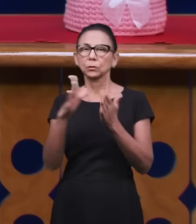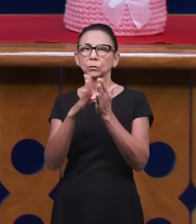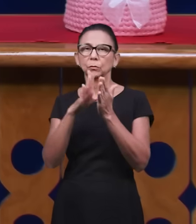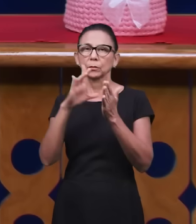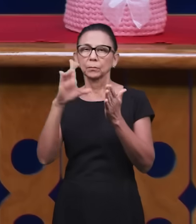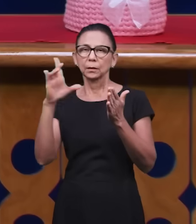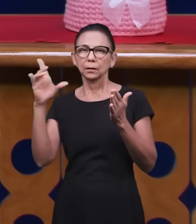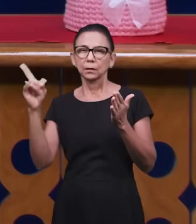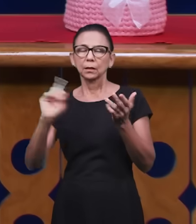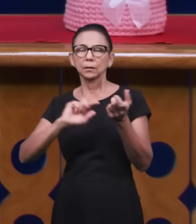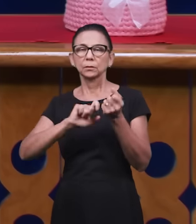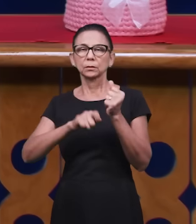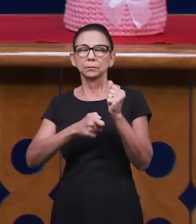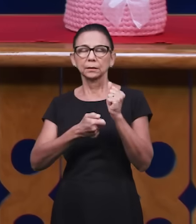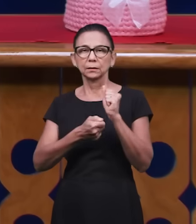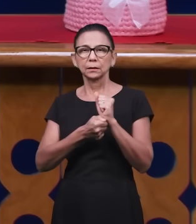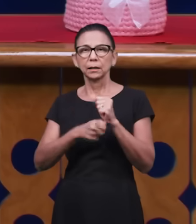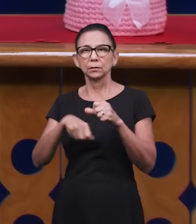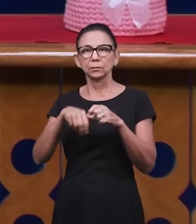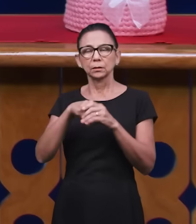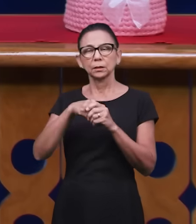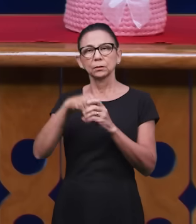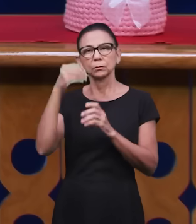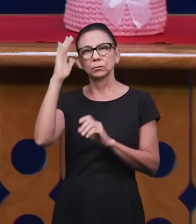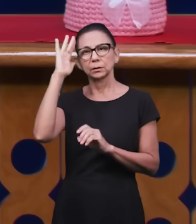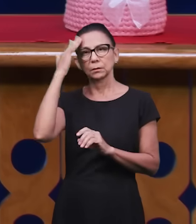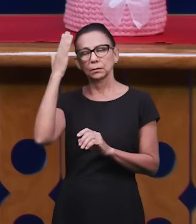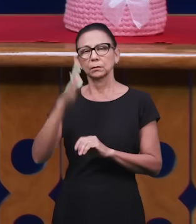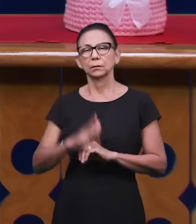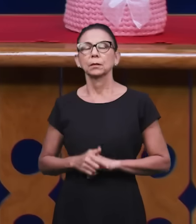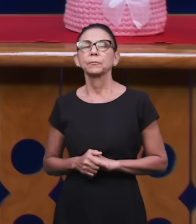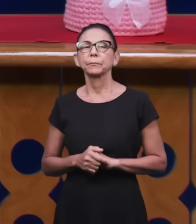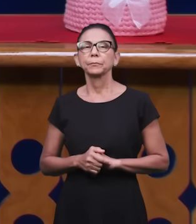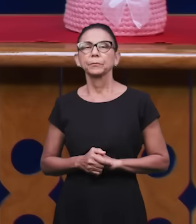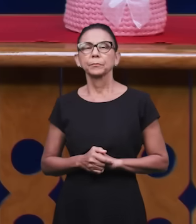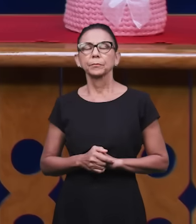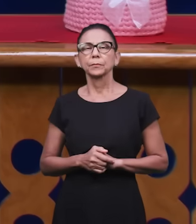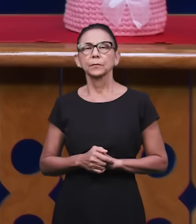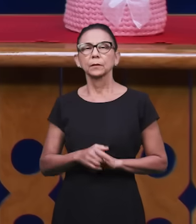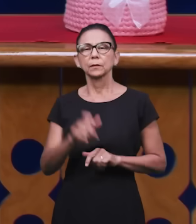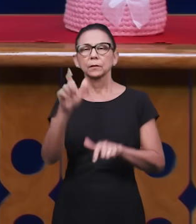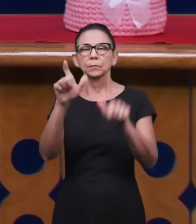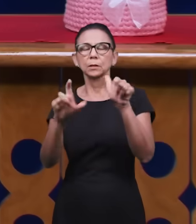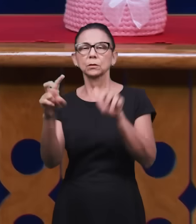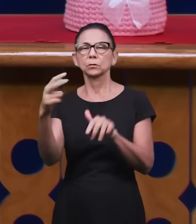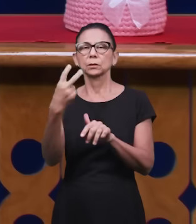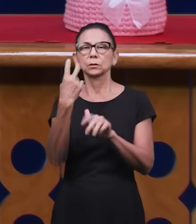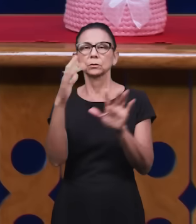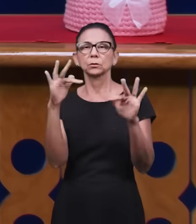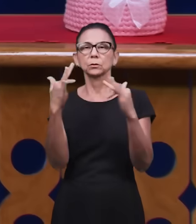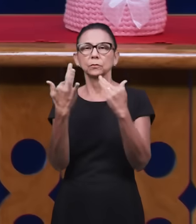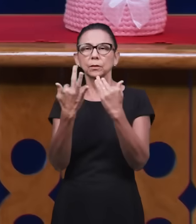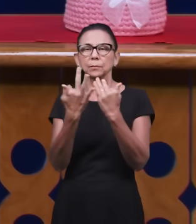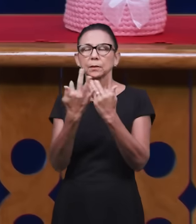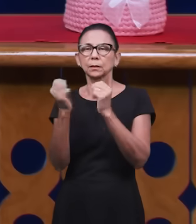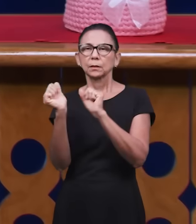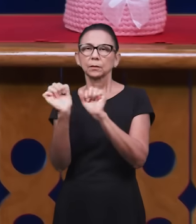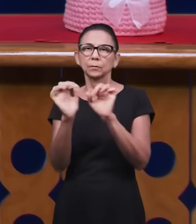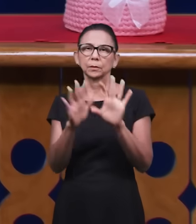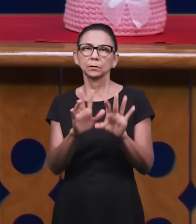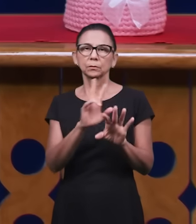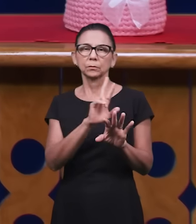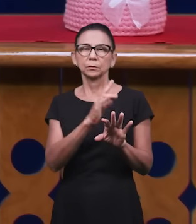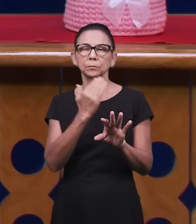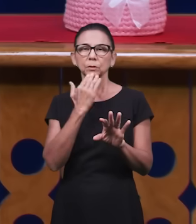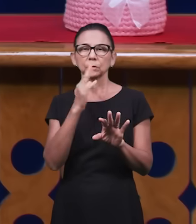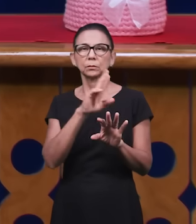representado nesta reunião, neste culto. Oramos no nome do Senhor Jesus. Amém. Graças a